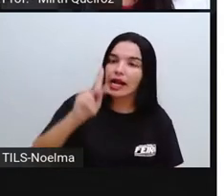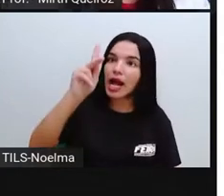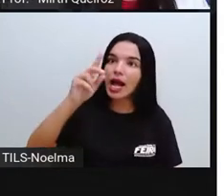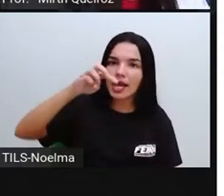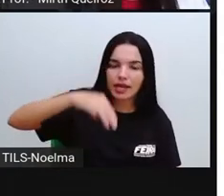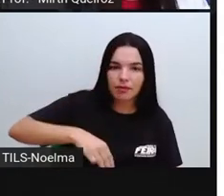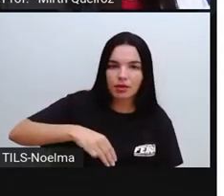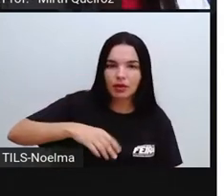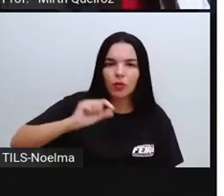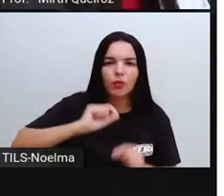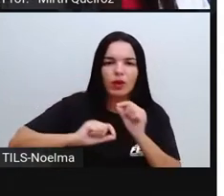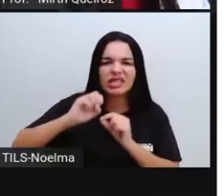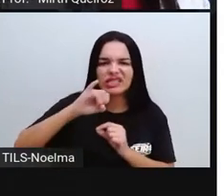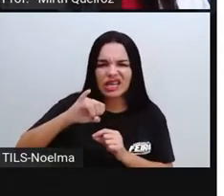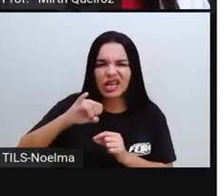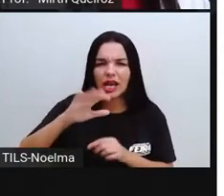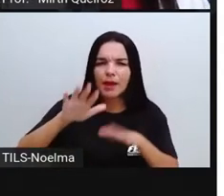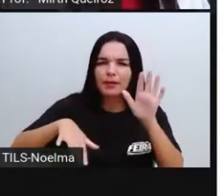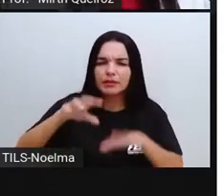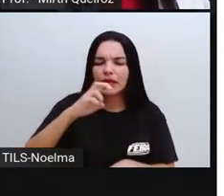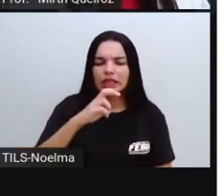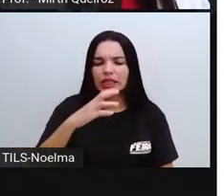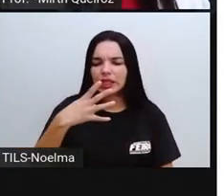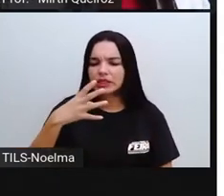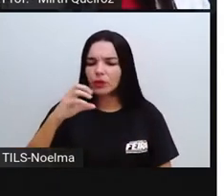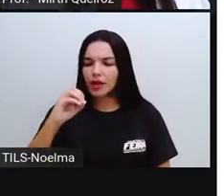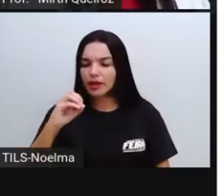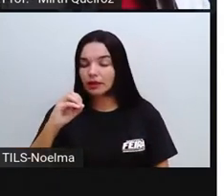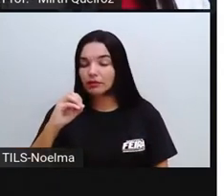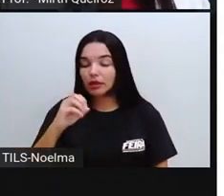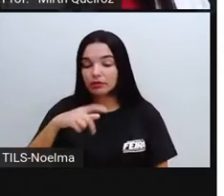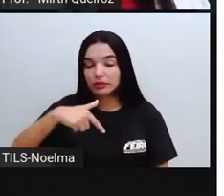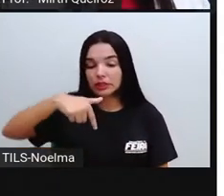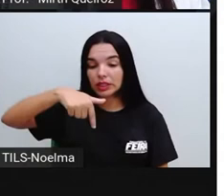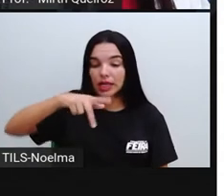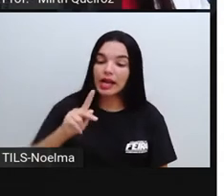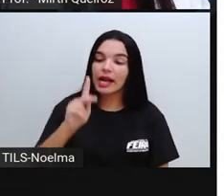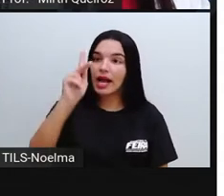de 540 quilômetros? Se ele